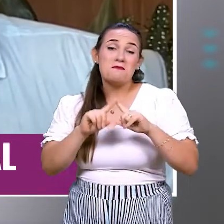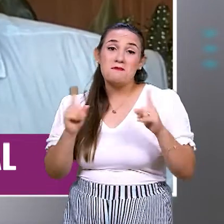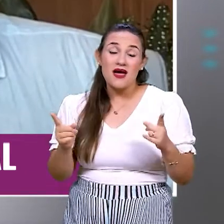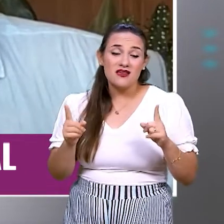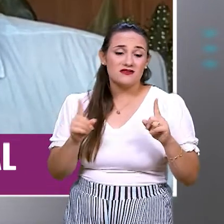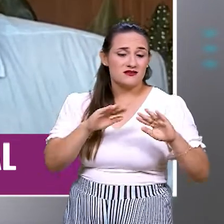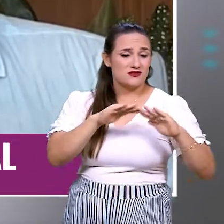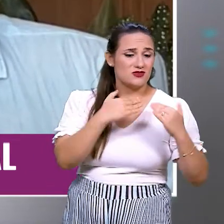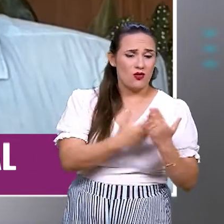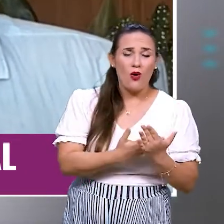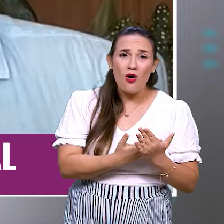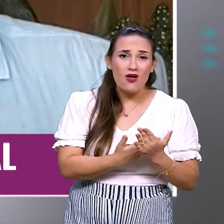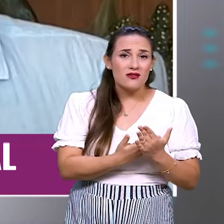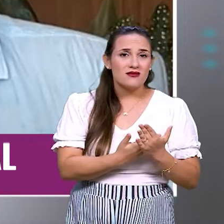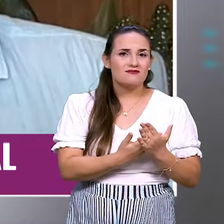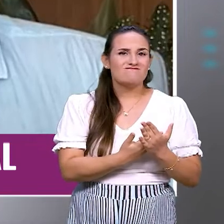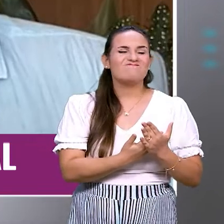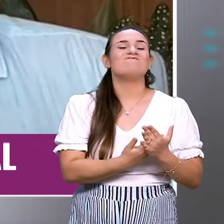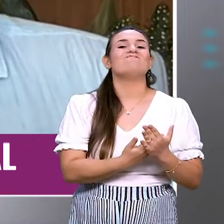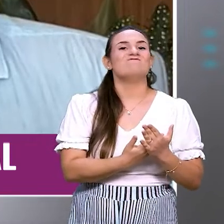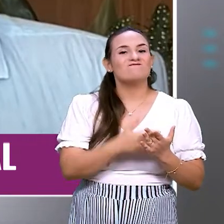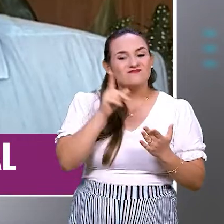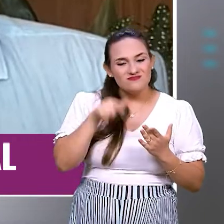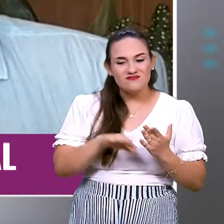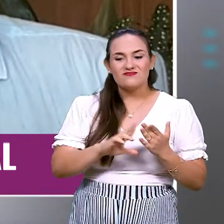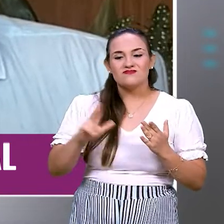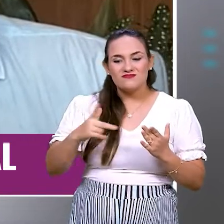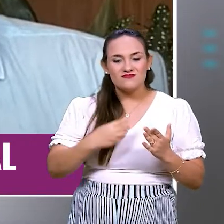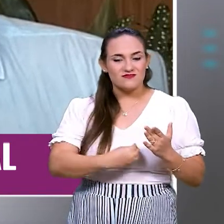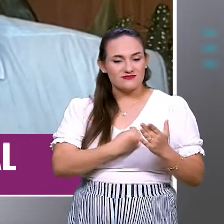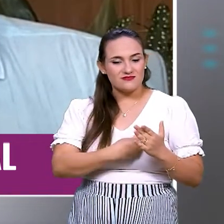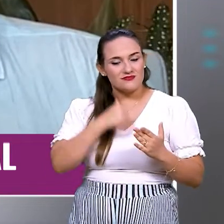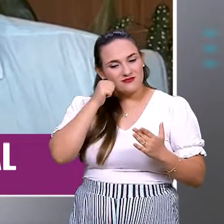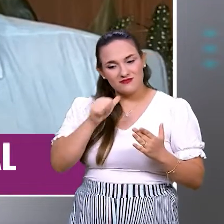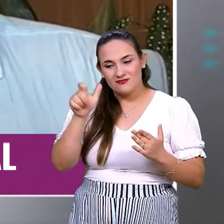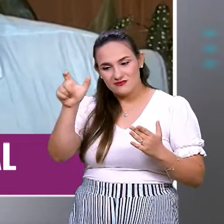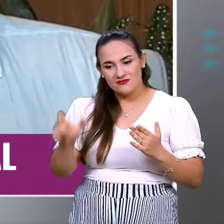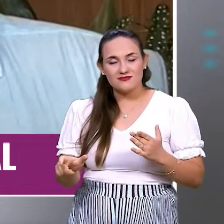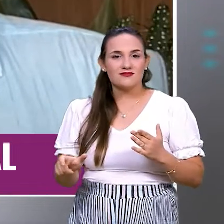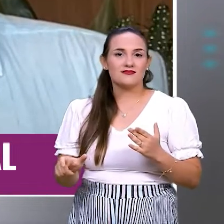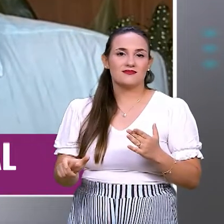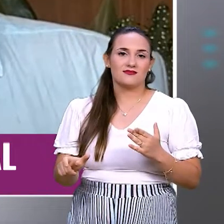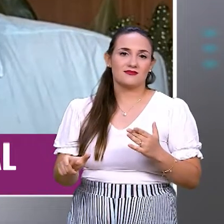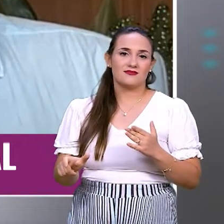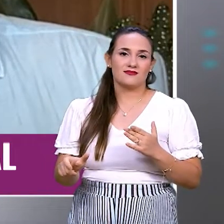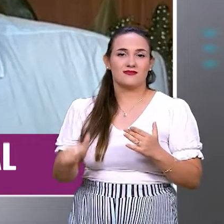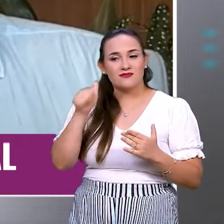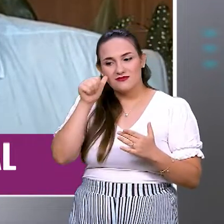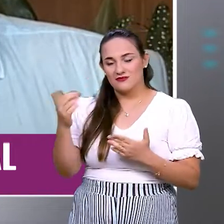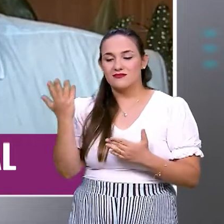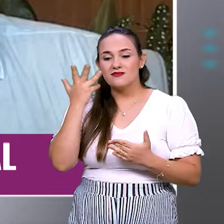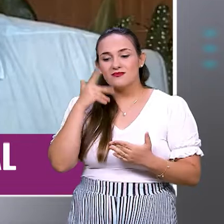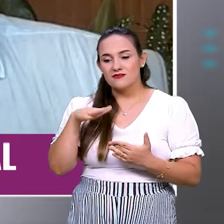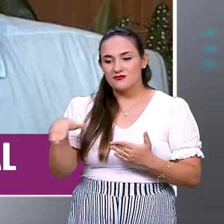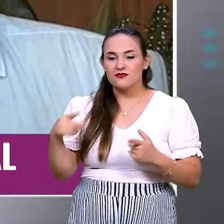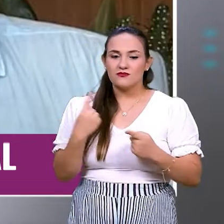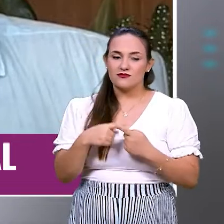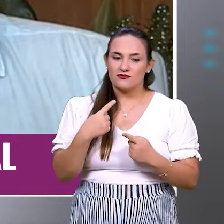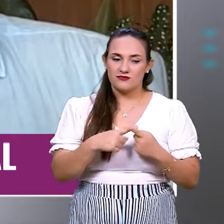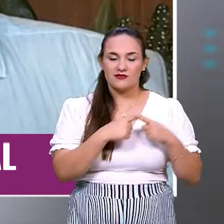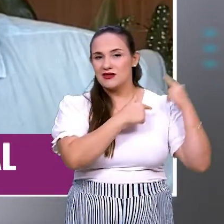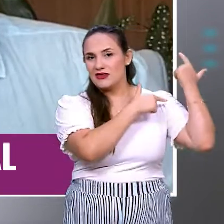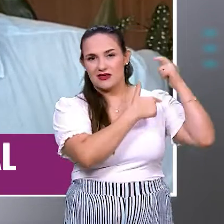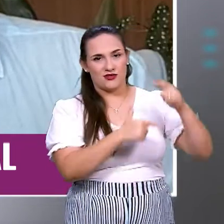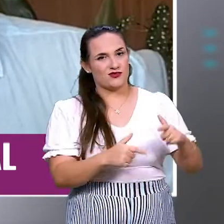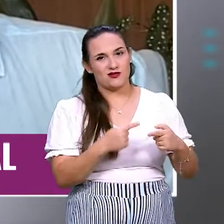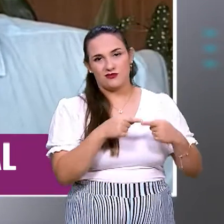tenham problemas nenhum. E com certeza a escola já tem sido um diferencial muito grande na vida dessa menina, porque